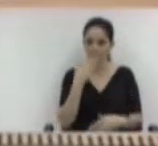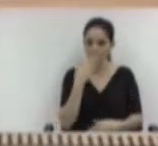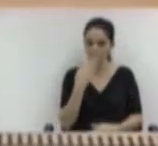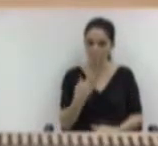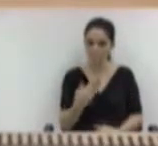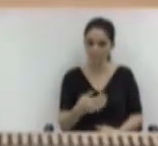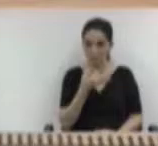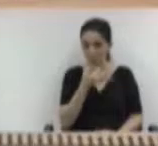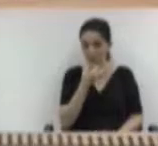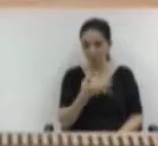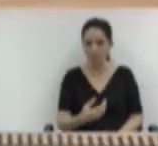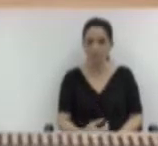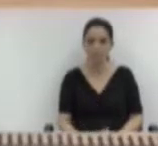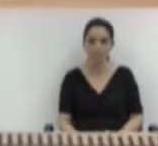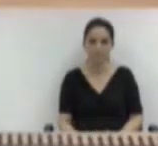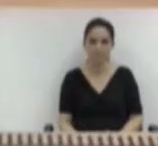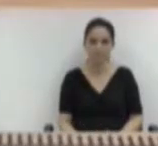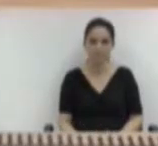em discussão.